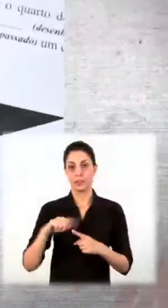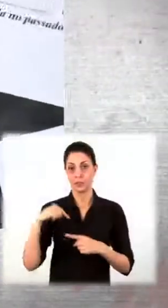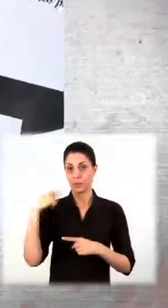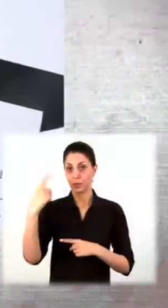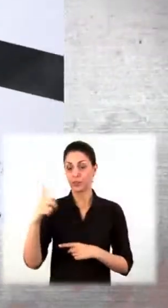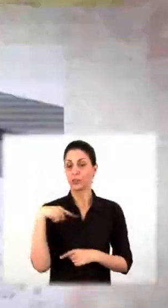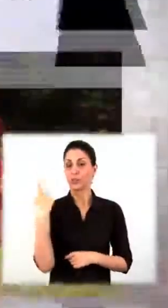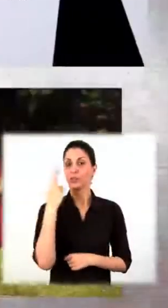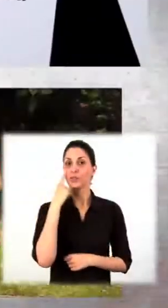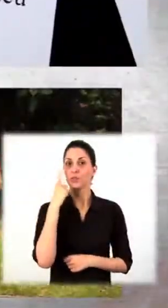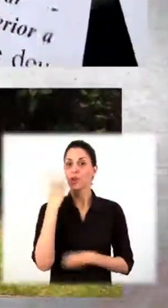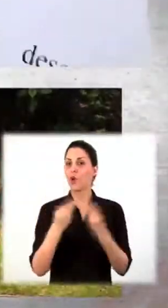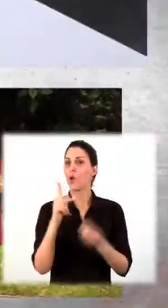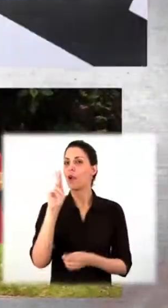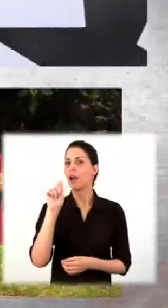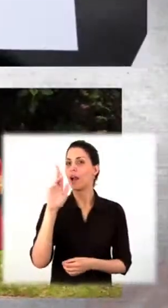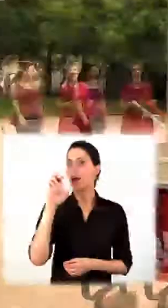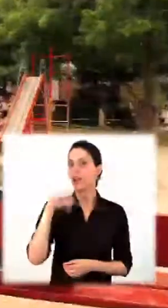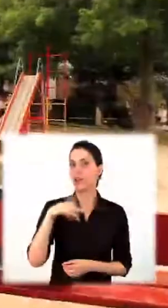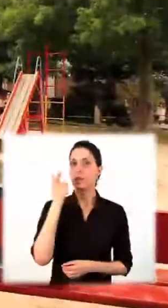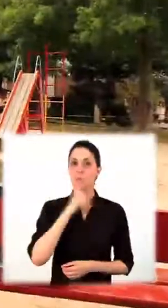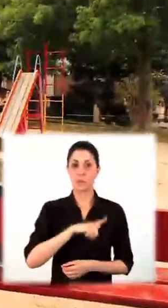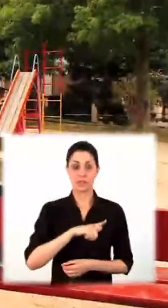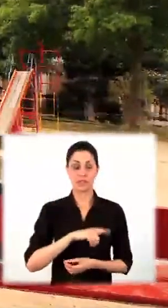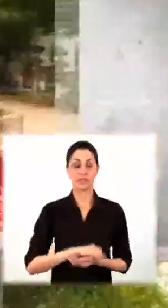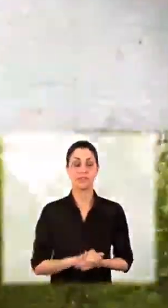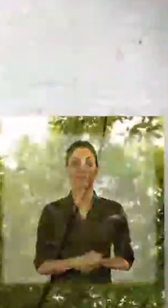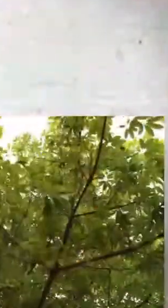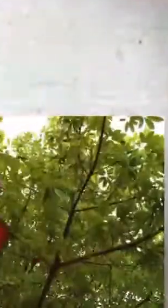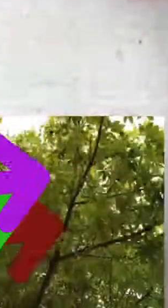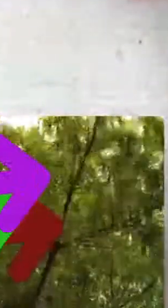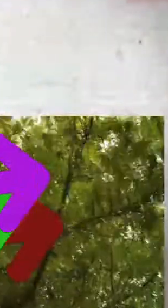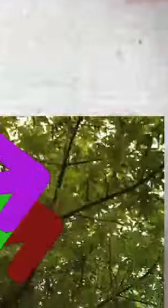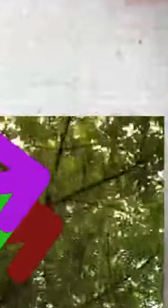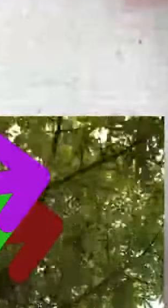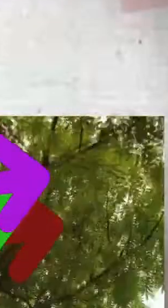No próximo bloco, nós vamos ver como a Karen vai se sair nessa ação.